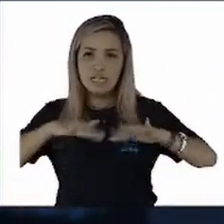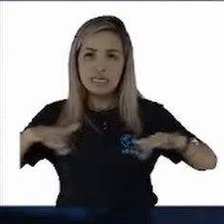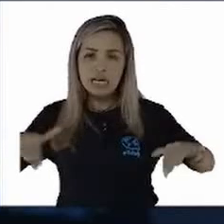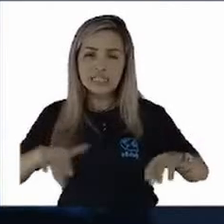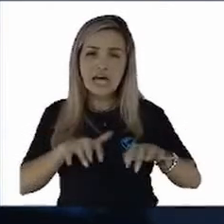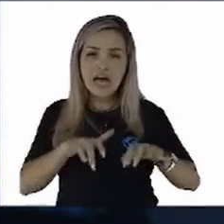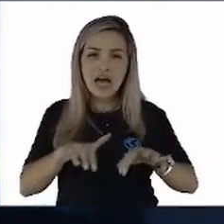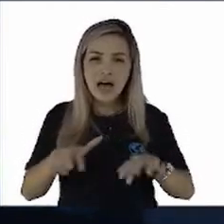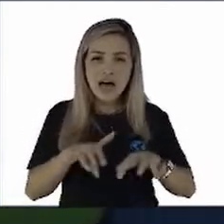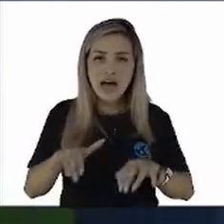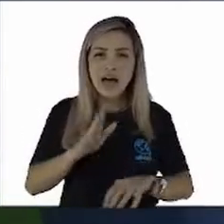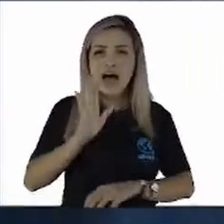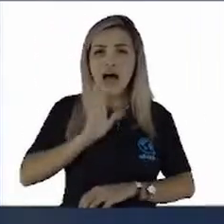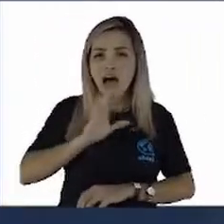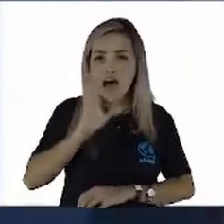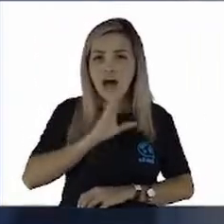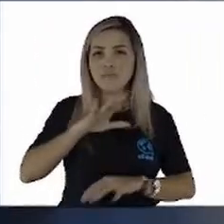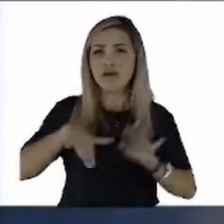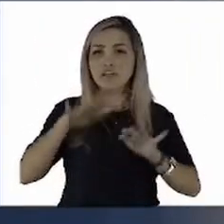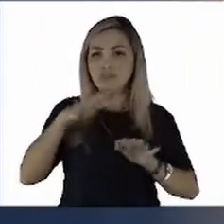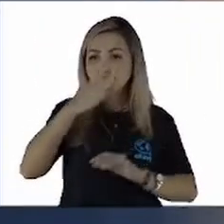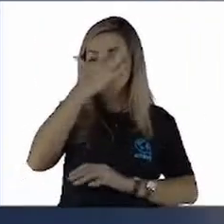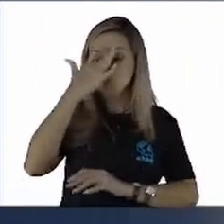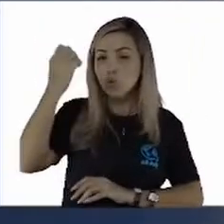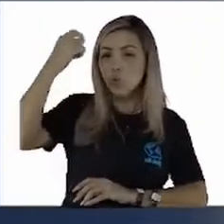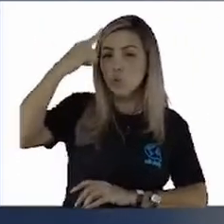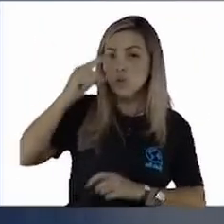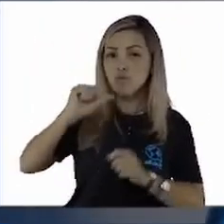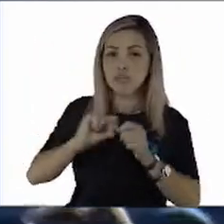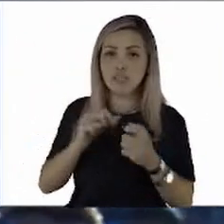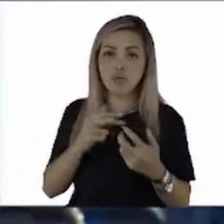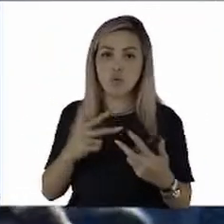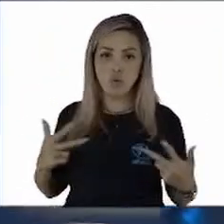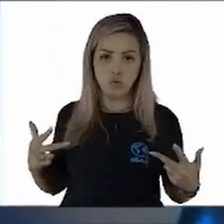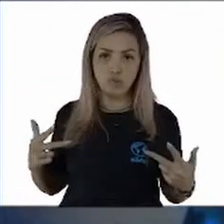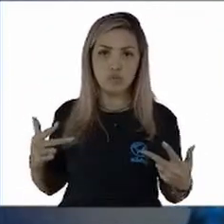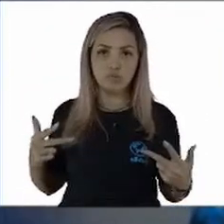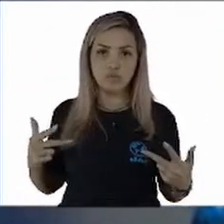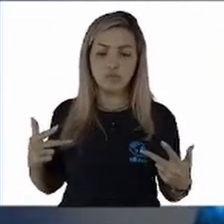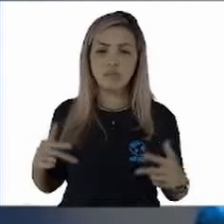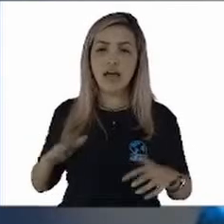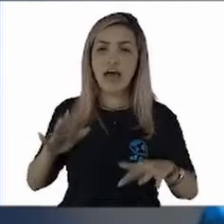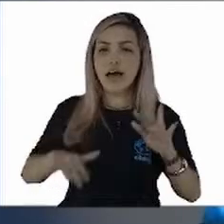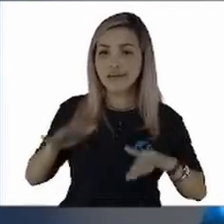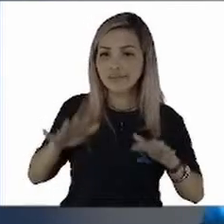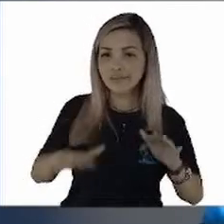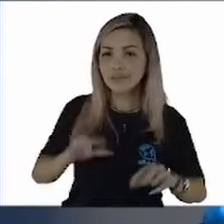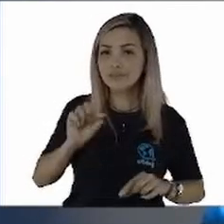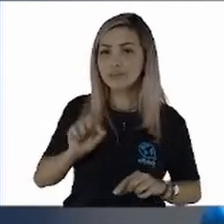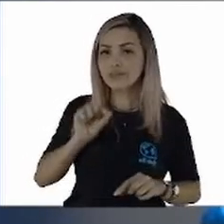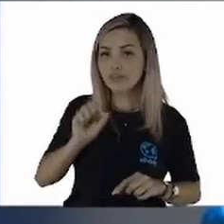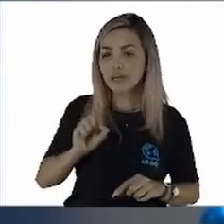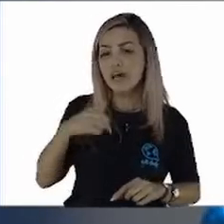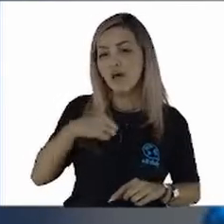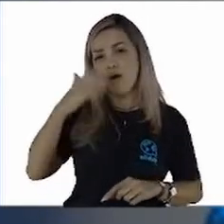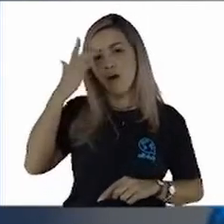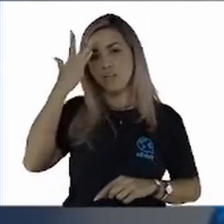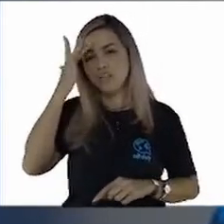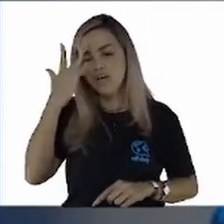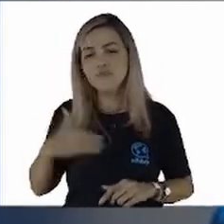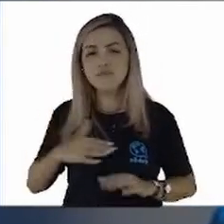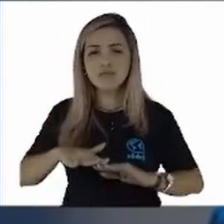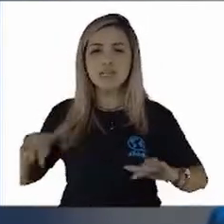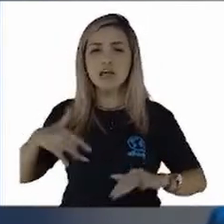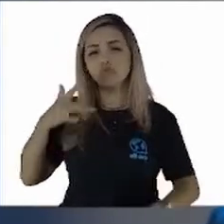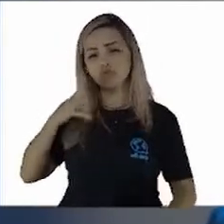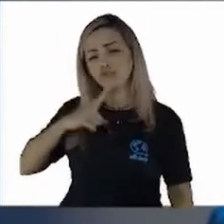digita muito rápido alguma coisa, às vezes as pessoas têm dons para diversas coisas. E o cara que tem dom, eu achava desde moleque que eu